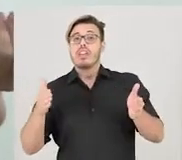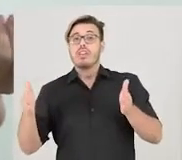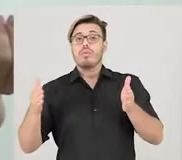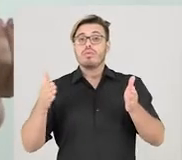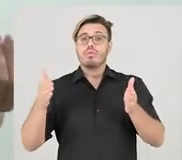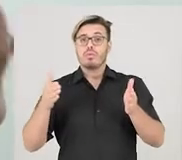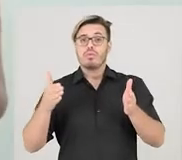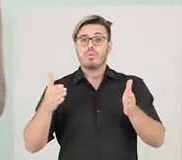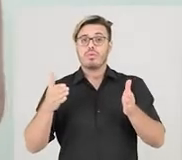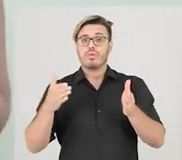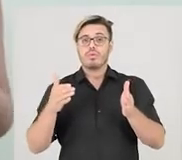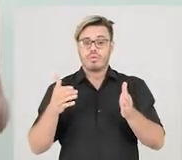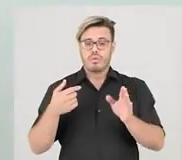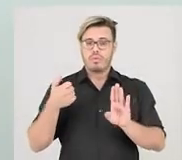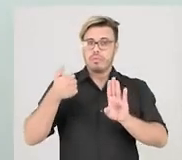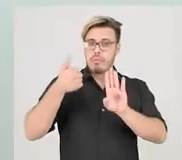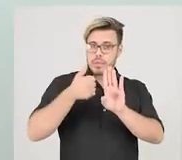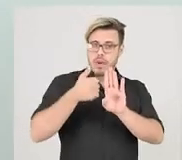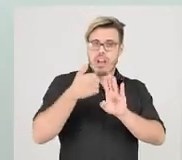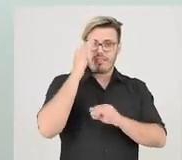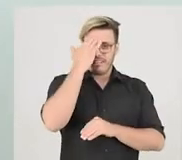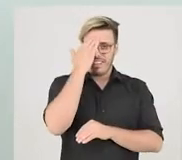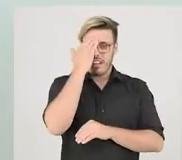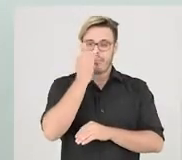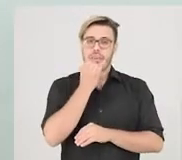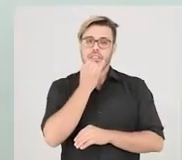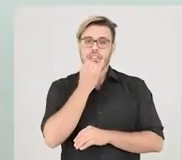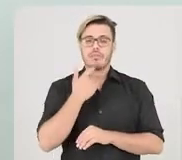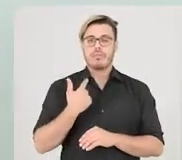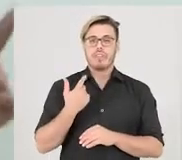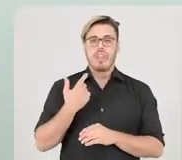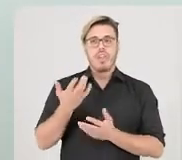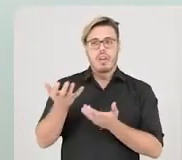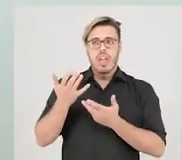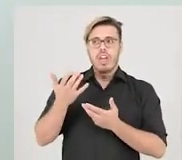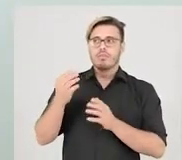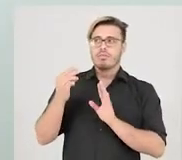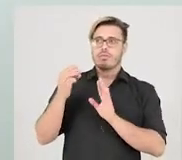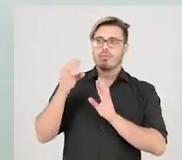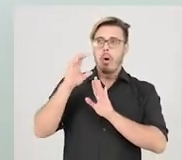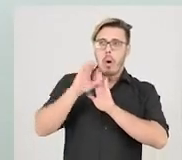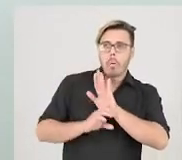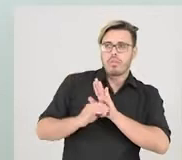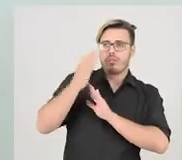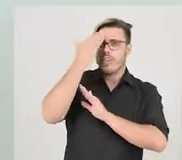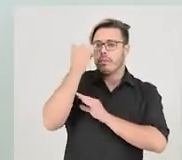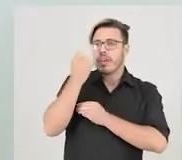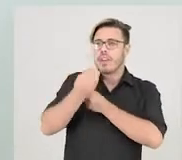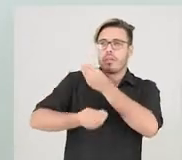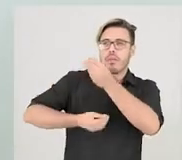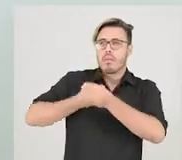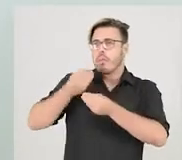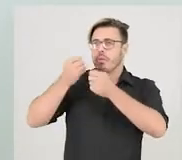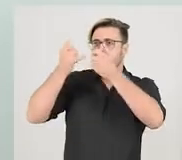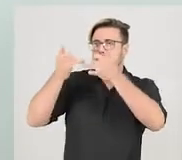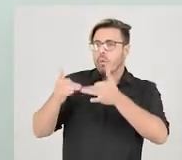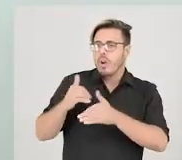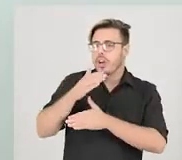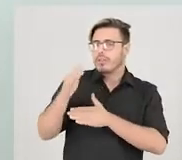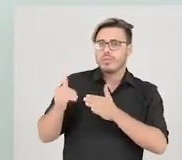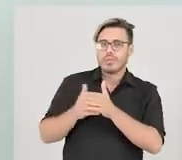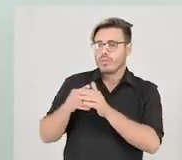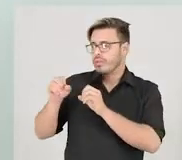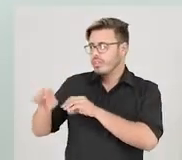do estudante, a cada bimestre os conteúdos mudam. Muitas vezes a habilidade é a mesma, mas eu tenho que fazer